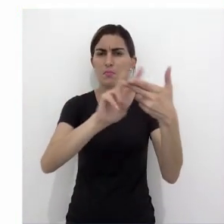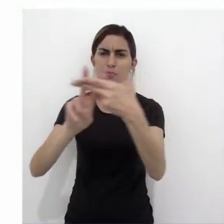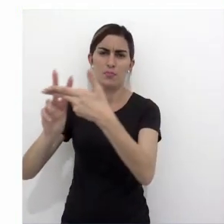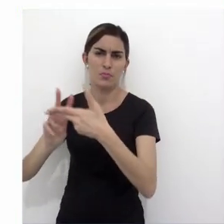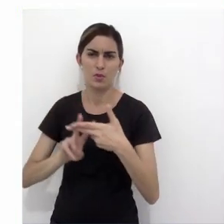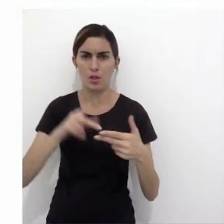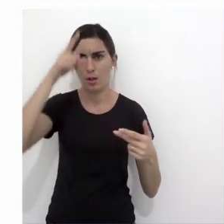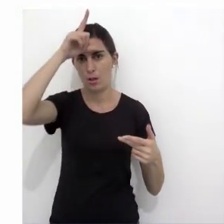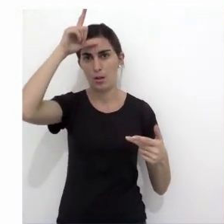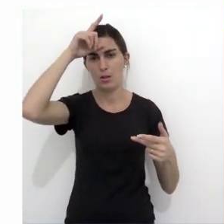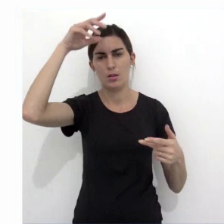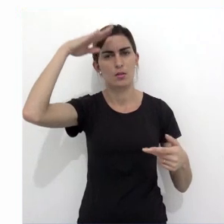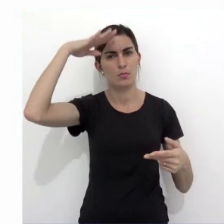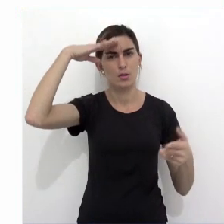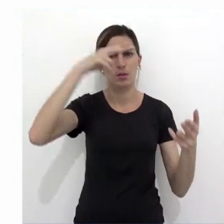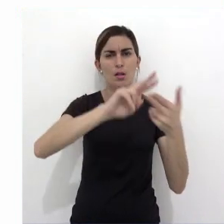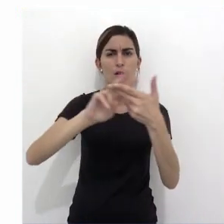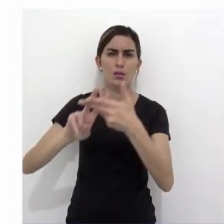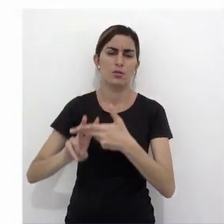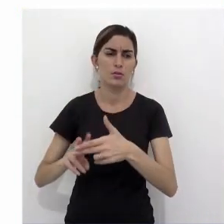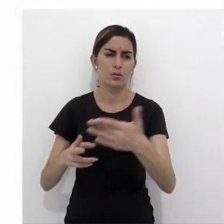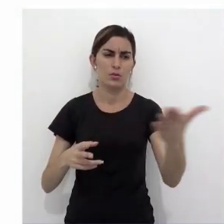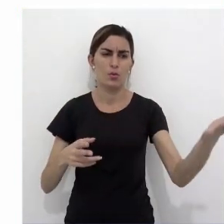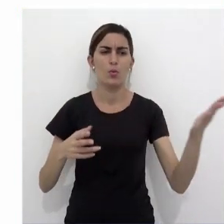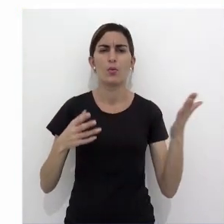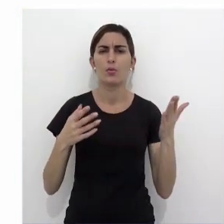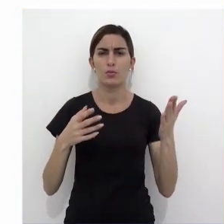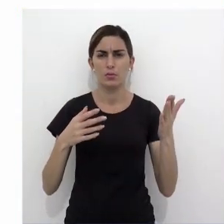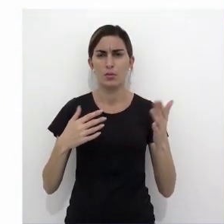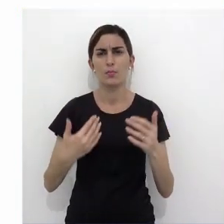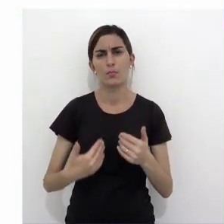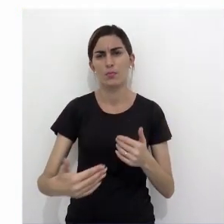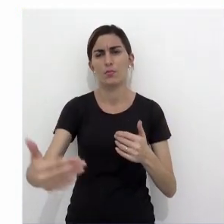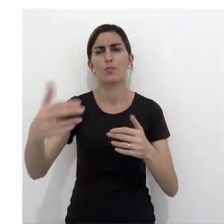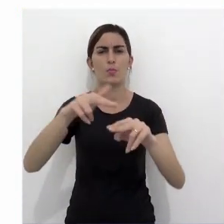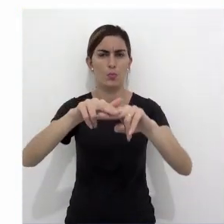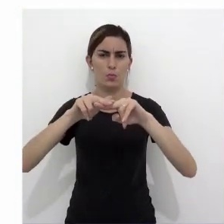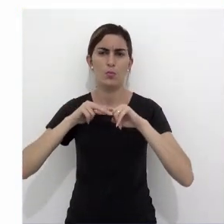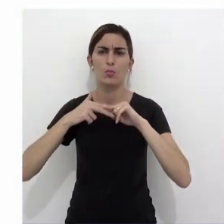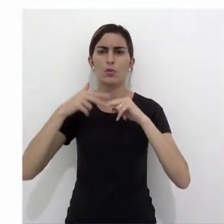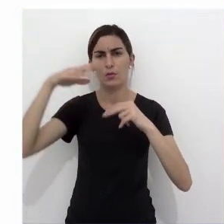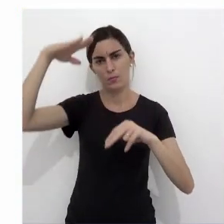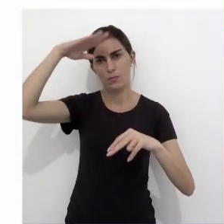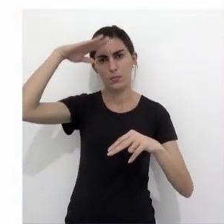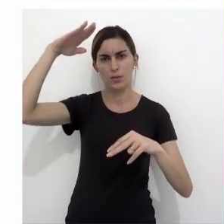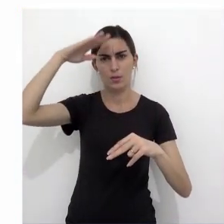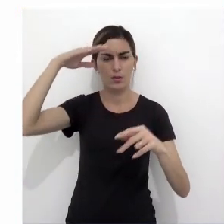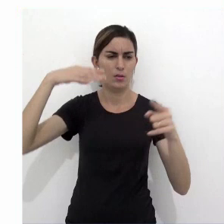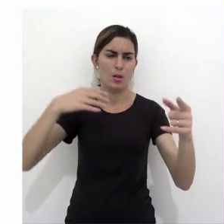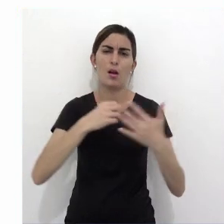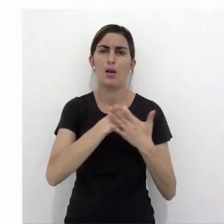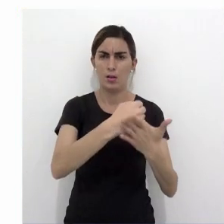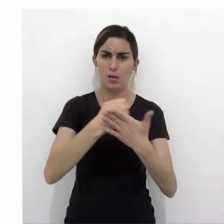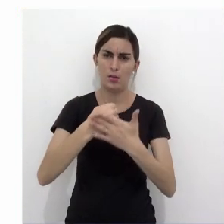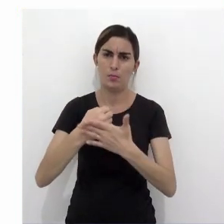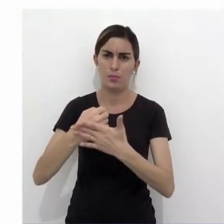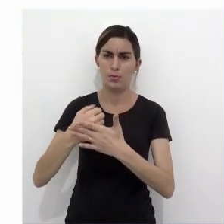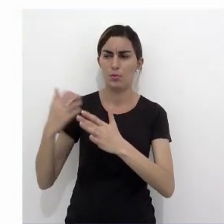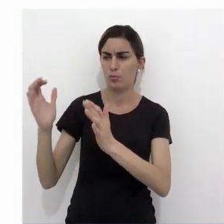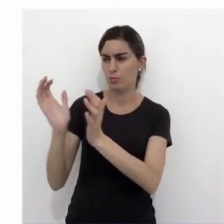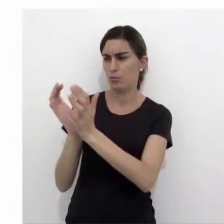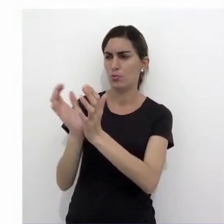prisões de líderes militares e, com isso, deu margem para que os militares, com o apoio